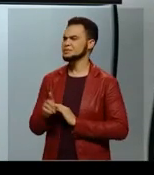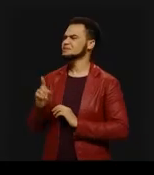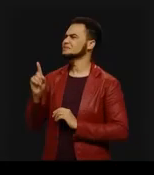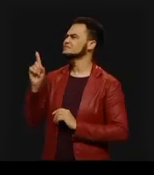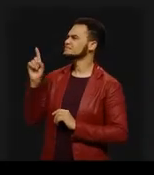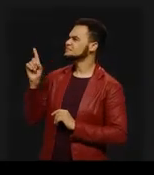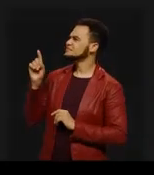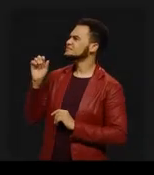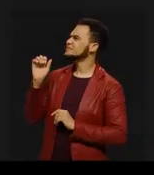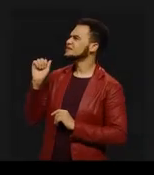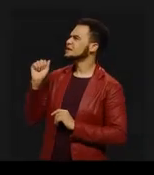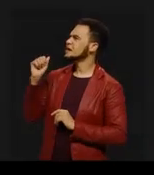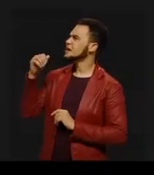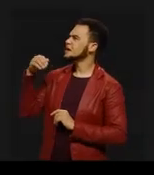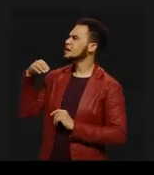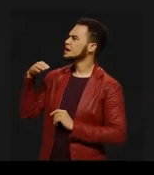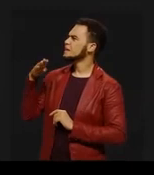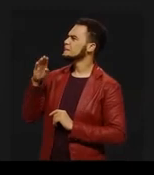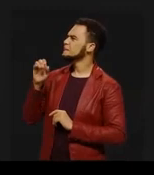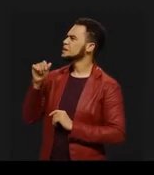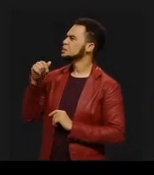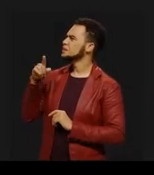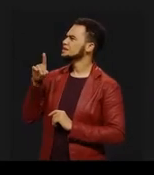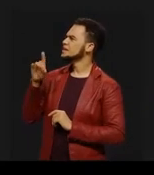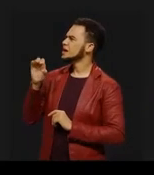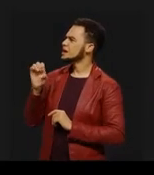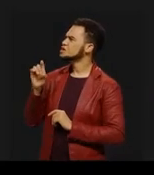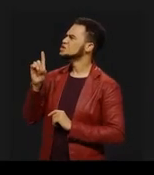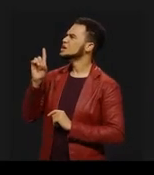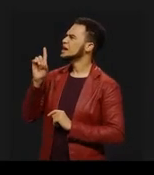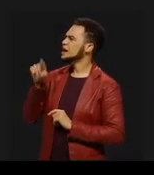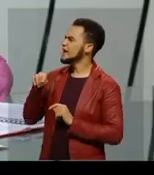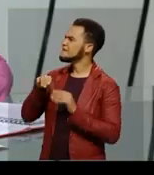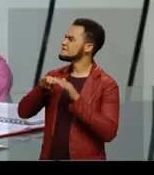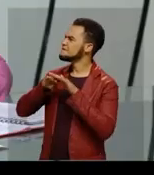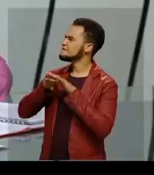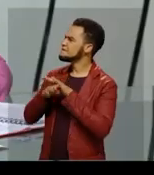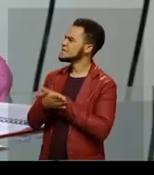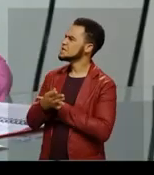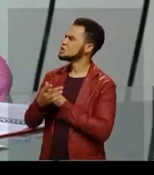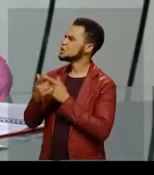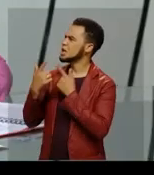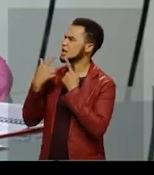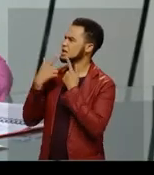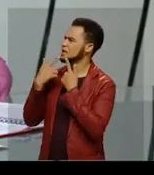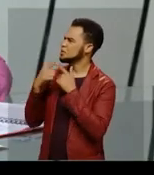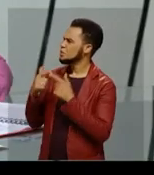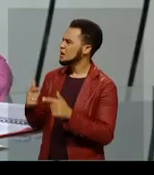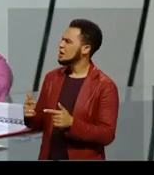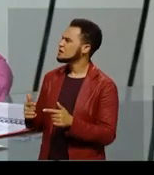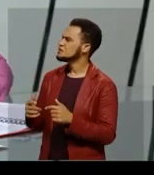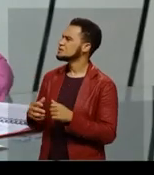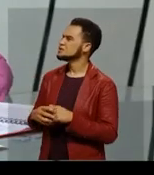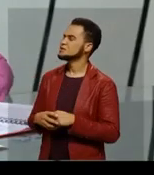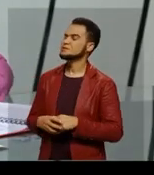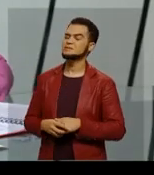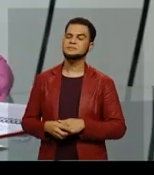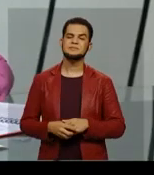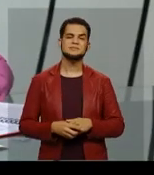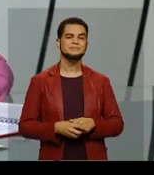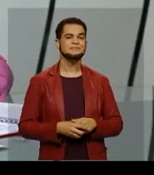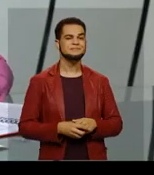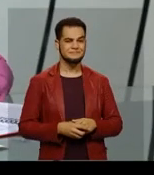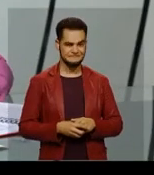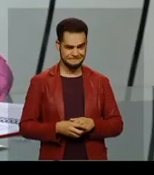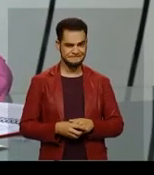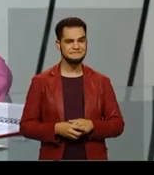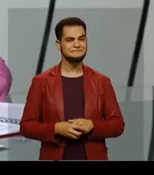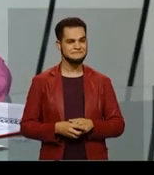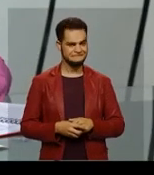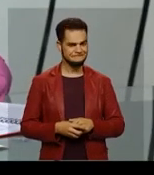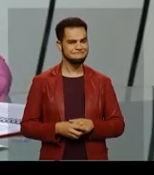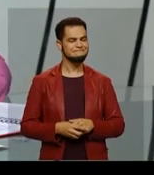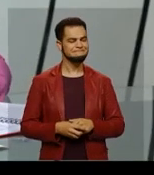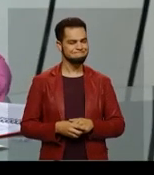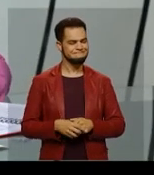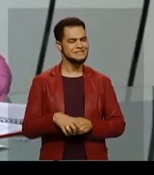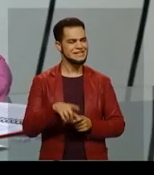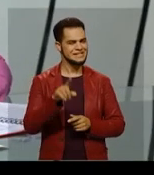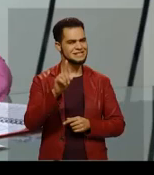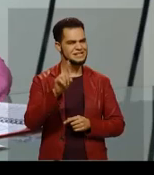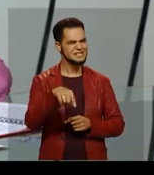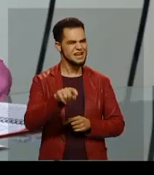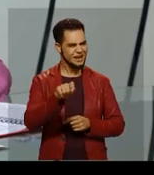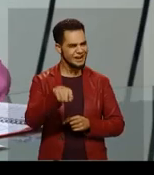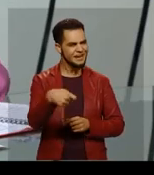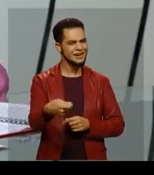de linguagem? Sim, a ambiguidade é um vício de linguagem e é um erro, né? Por quê?